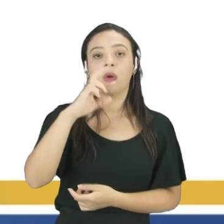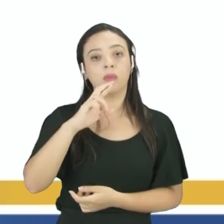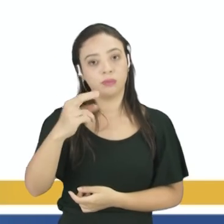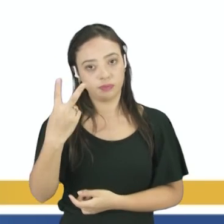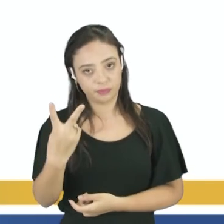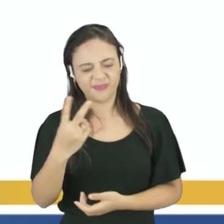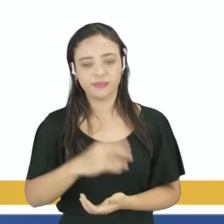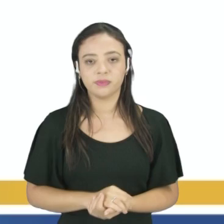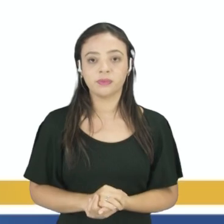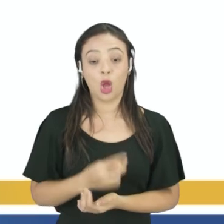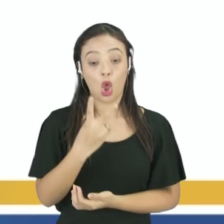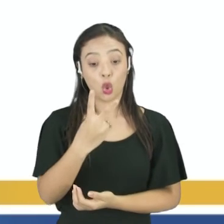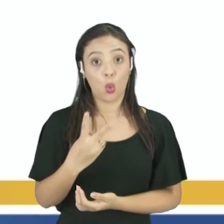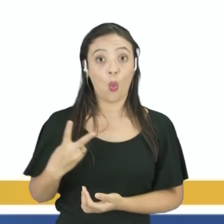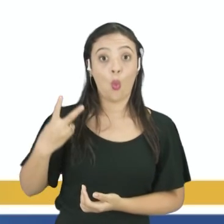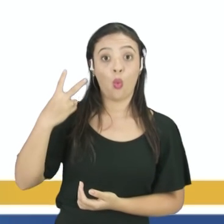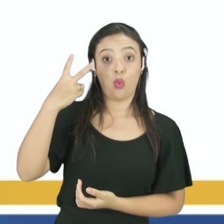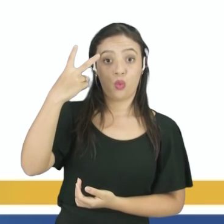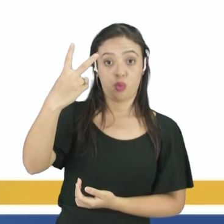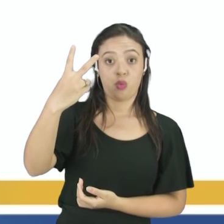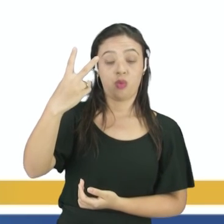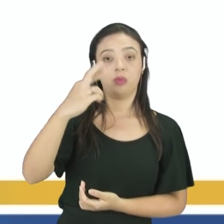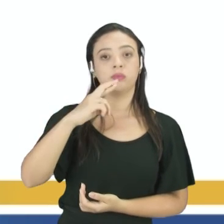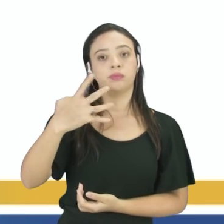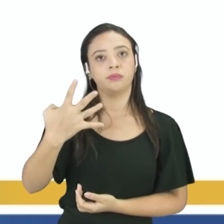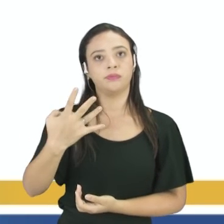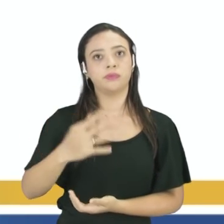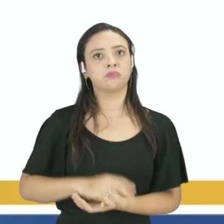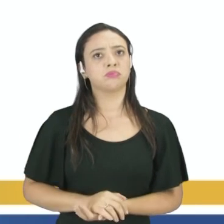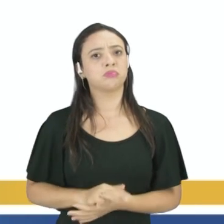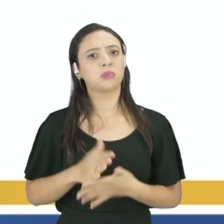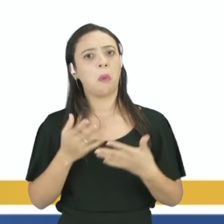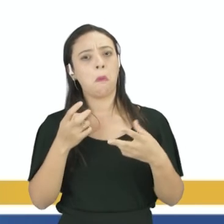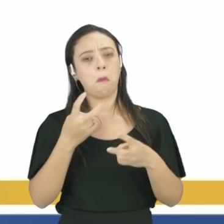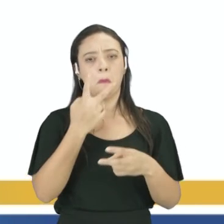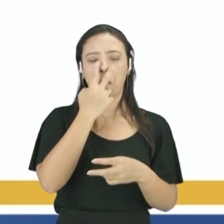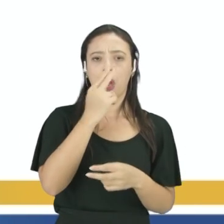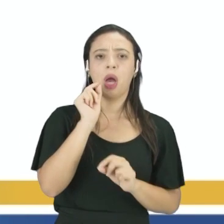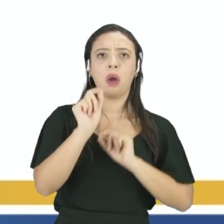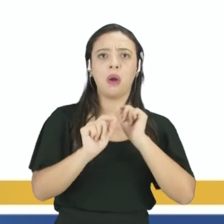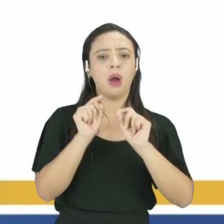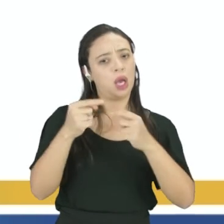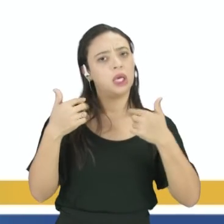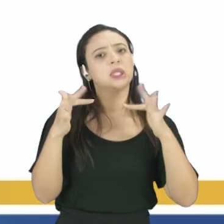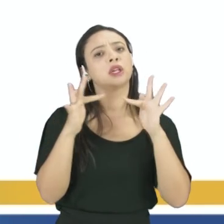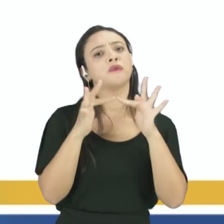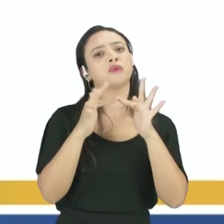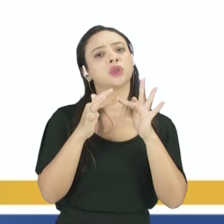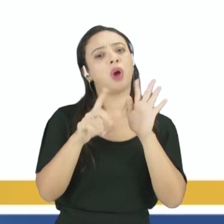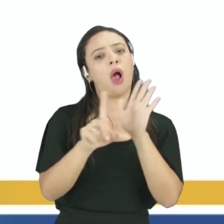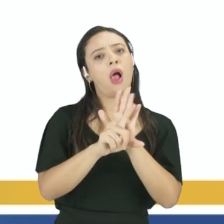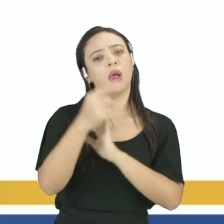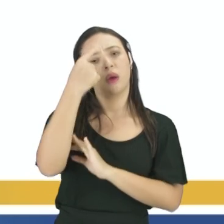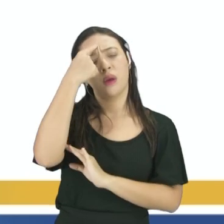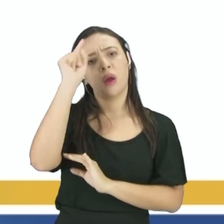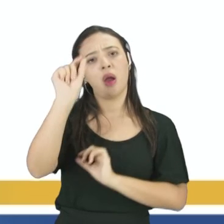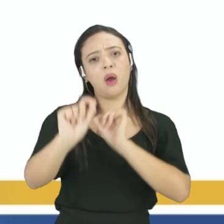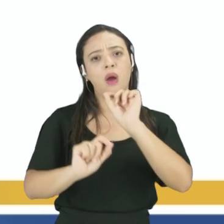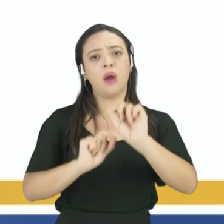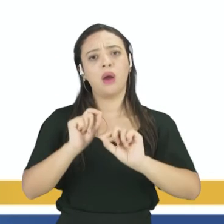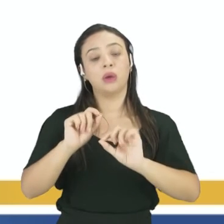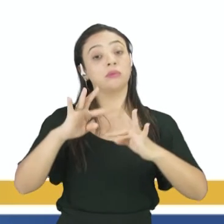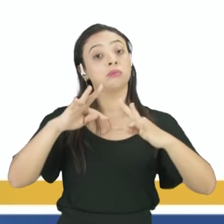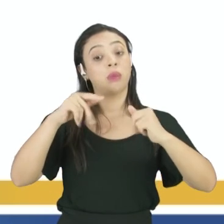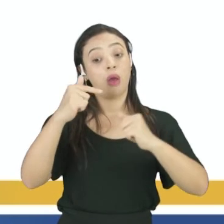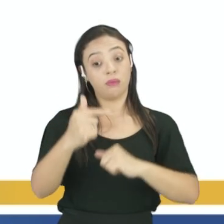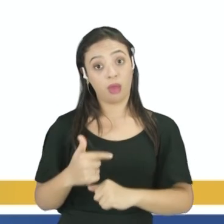2. 2 ao quadrado é 4. Então, parece que essa função, a lei de formação dela são as potências de